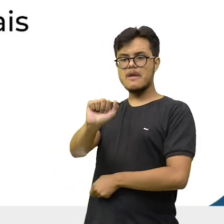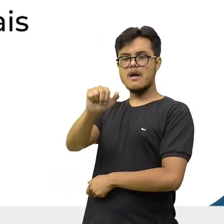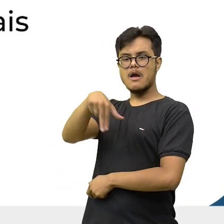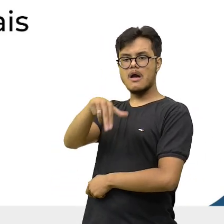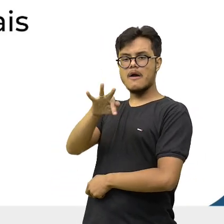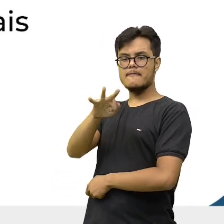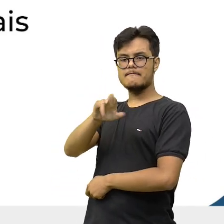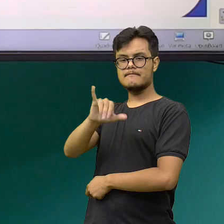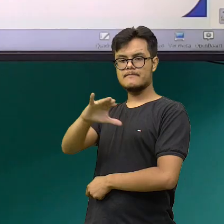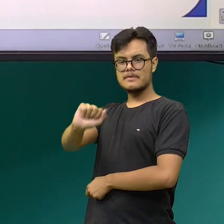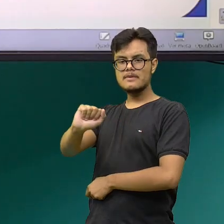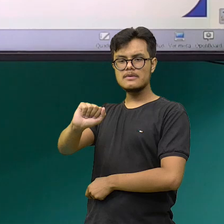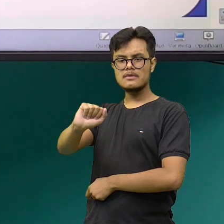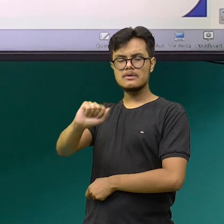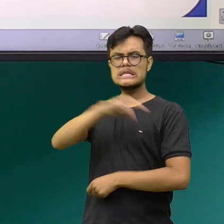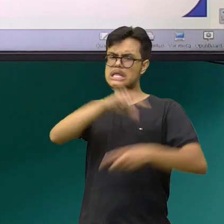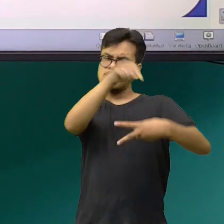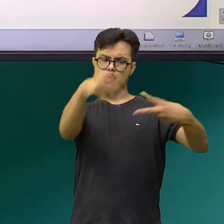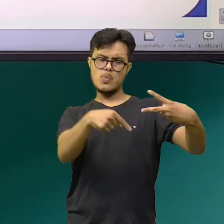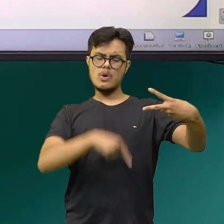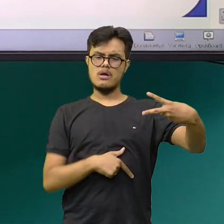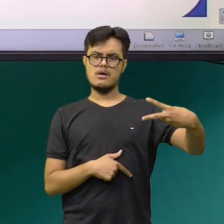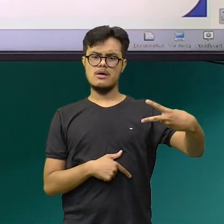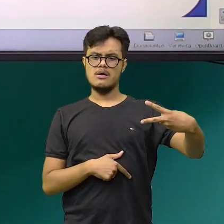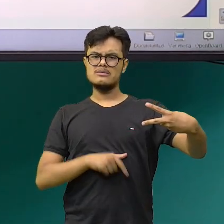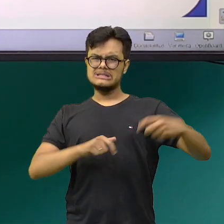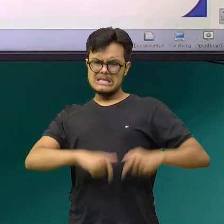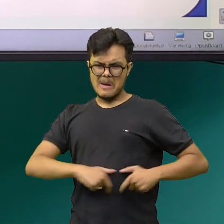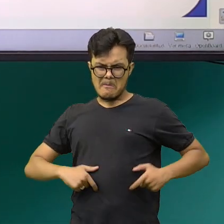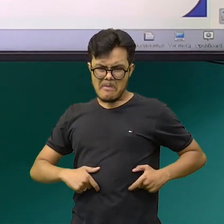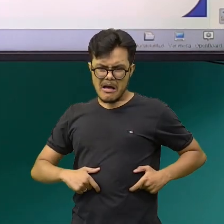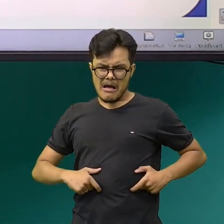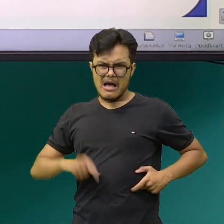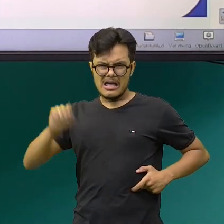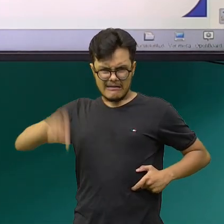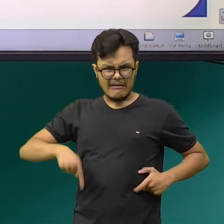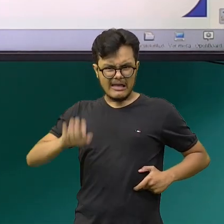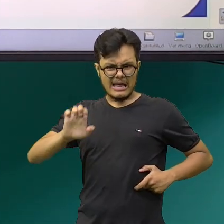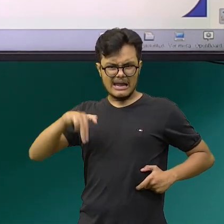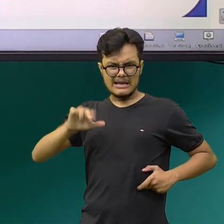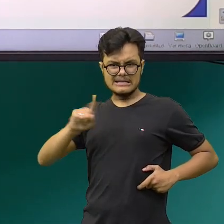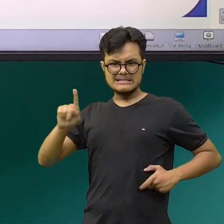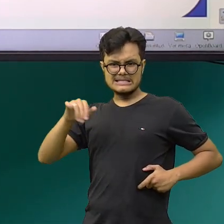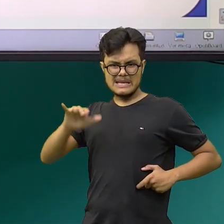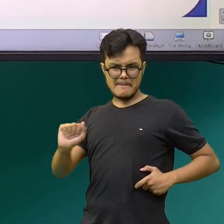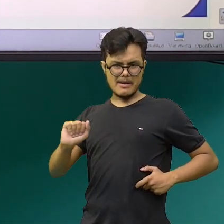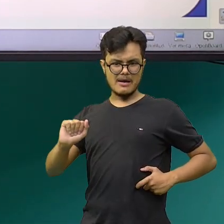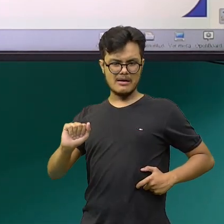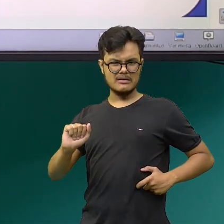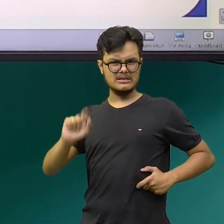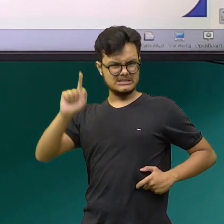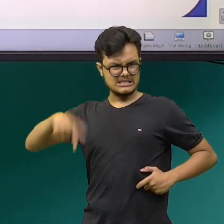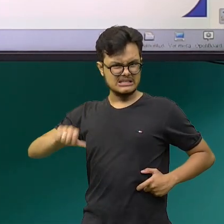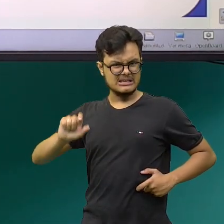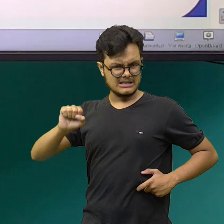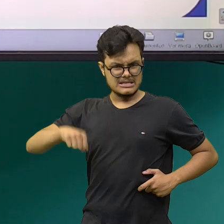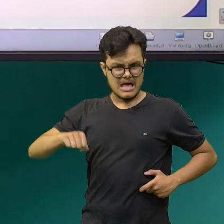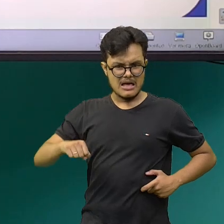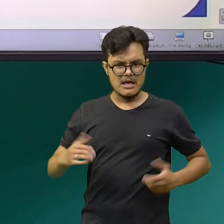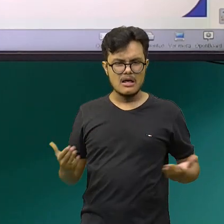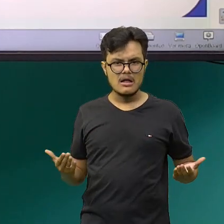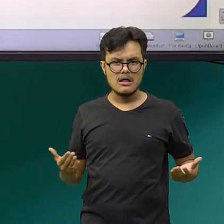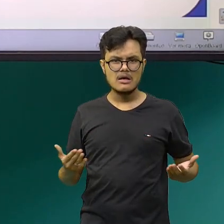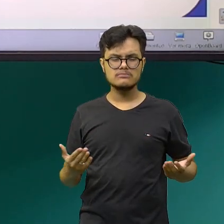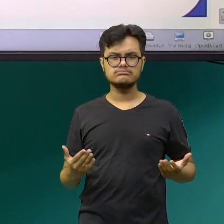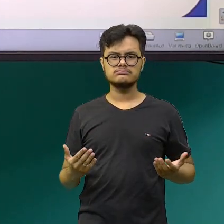e hormônios. Gente, pâncreas vai produzir enzima? Vai. As enzimas do suco pancreático.